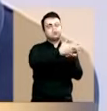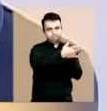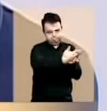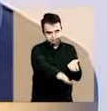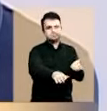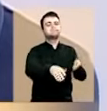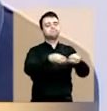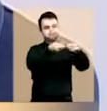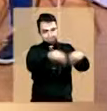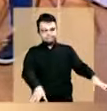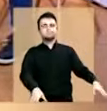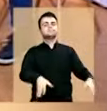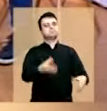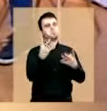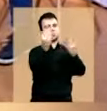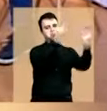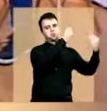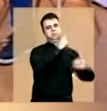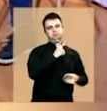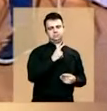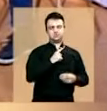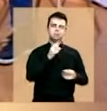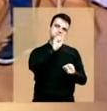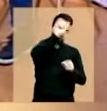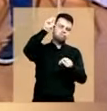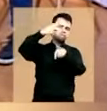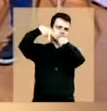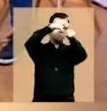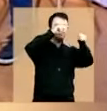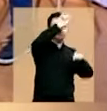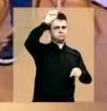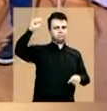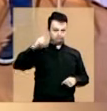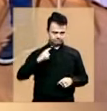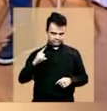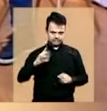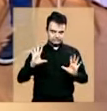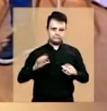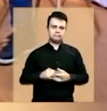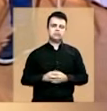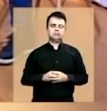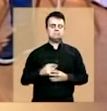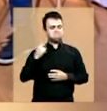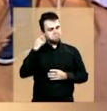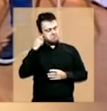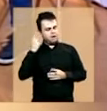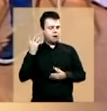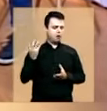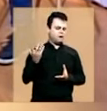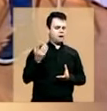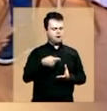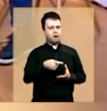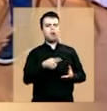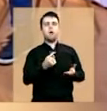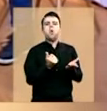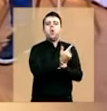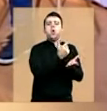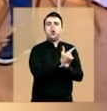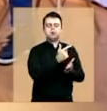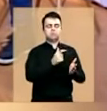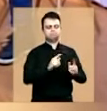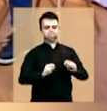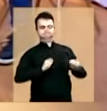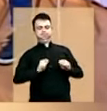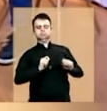desperdiçado. Na produção. Na produção, né? Em alguns países. Então, quer dizer, não é só olhar a questão do consumo, mas